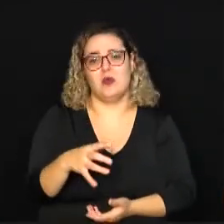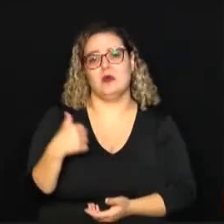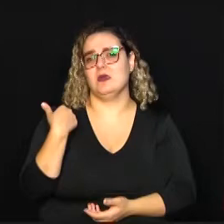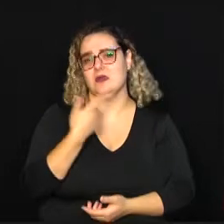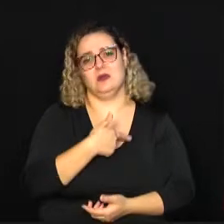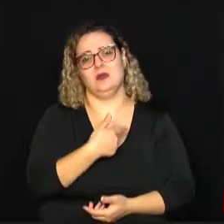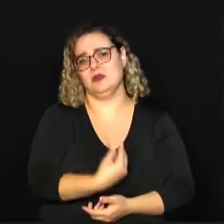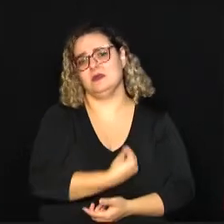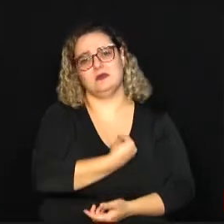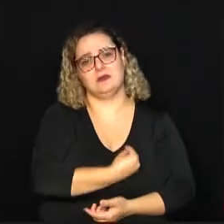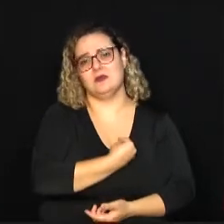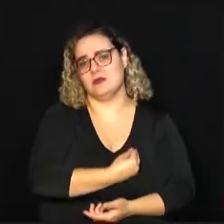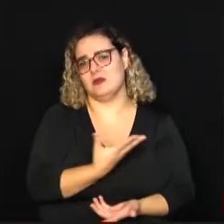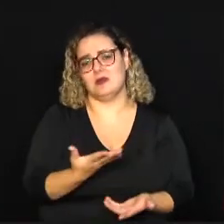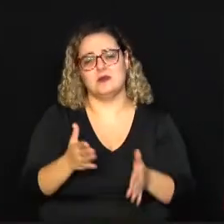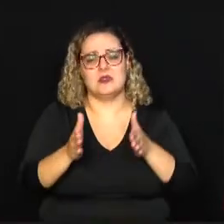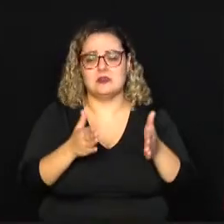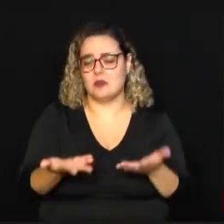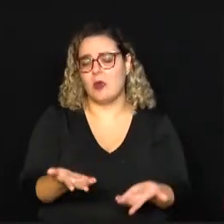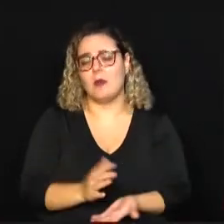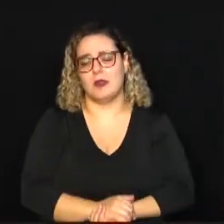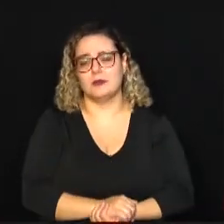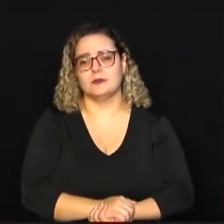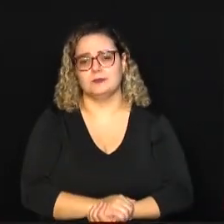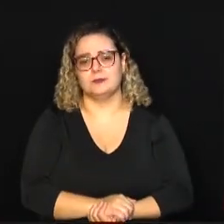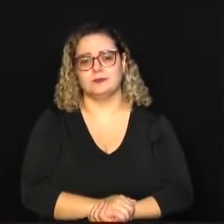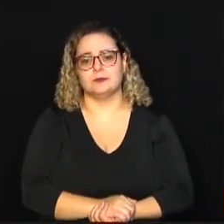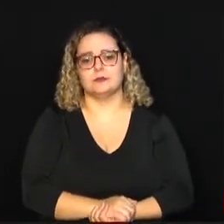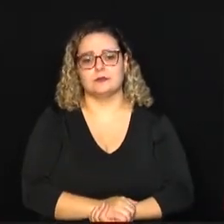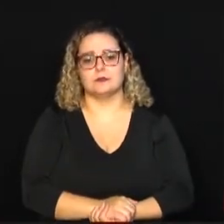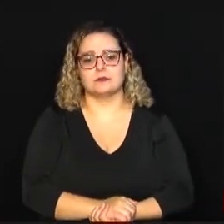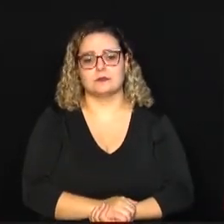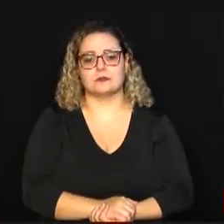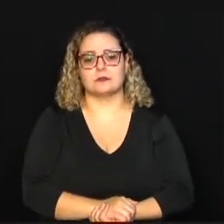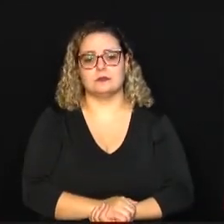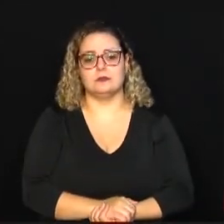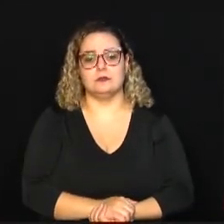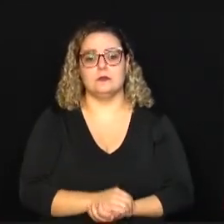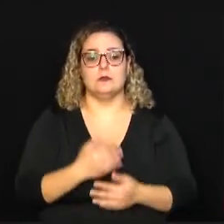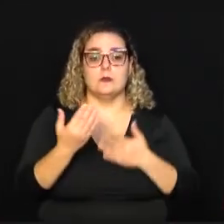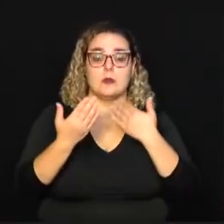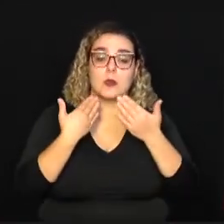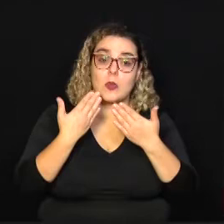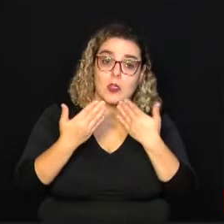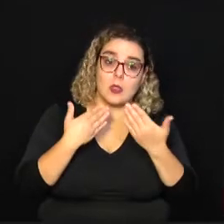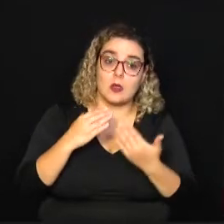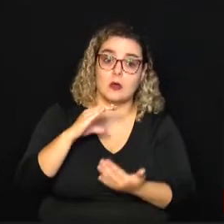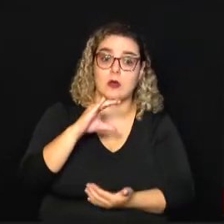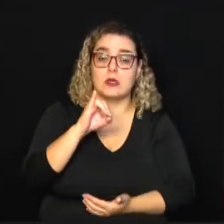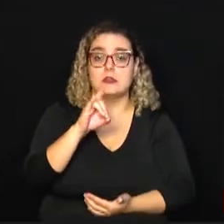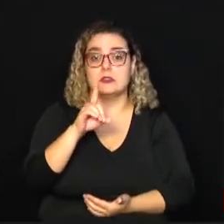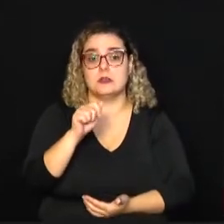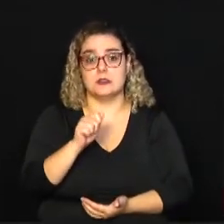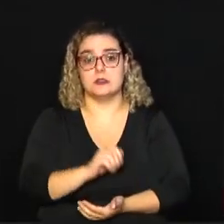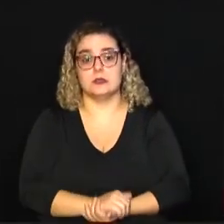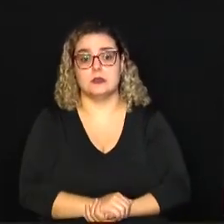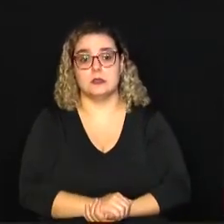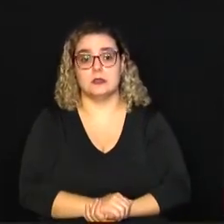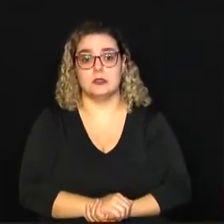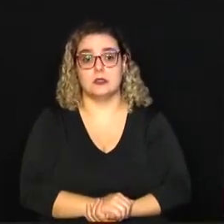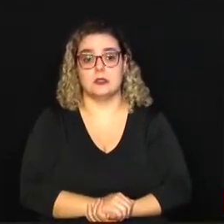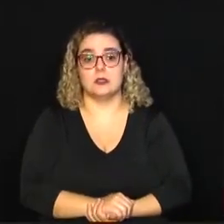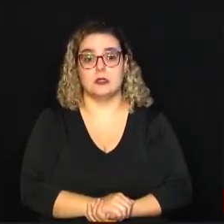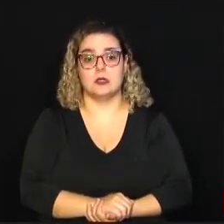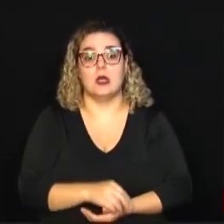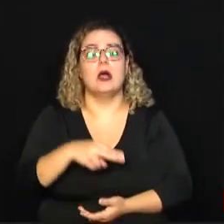esteja vivenciando isso nesse momento, né? E aí, dialogando com a Cida, a Nayara me pergunta por que